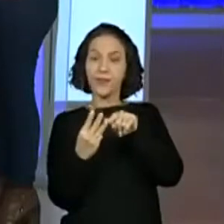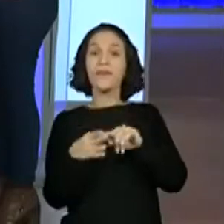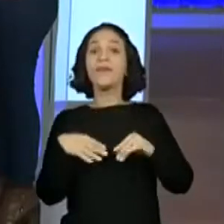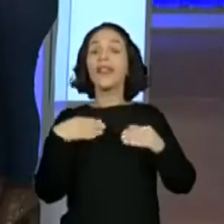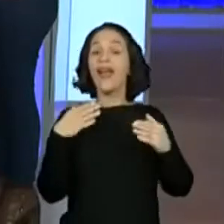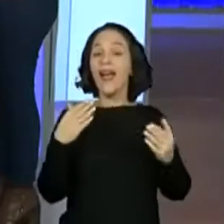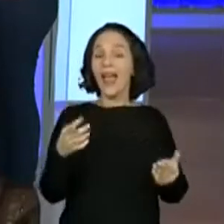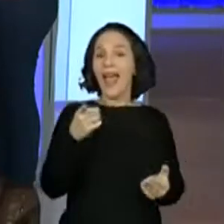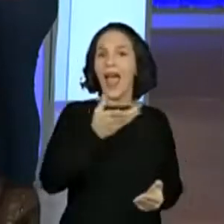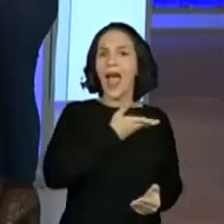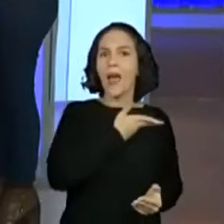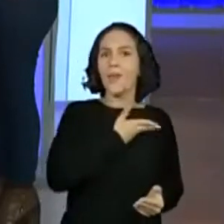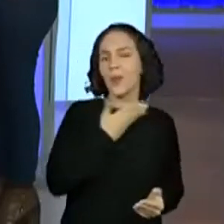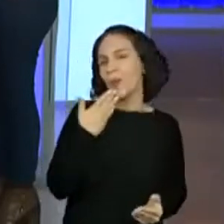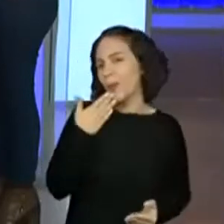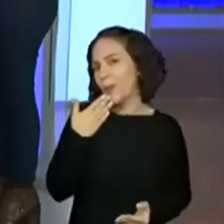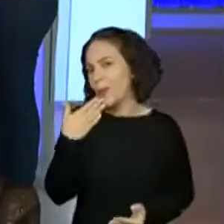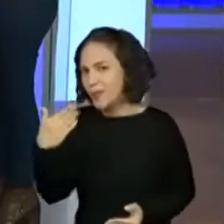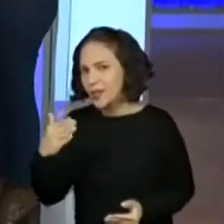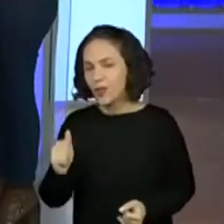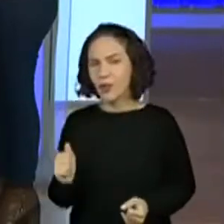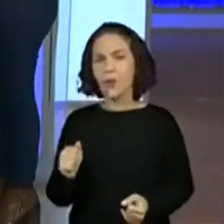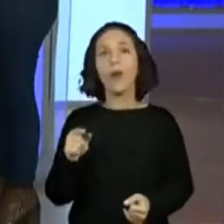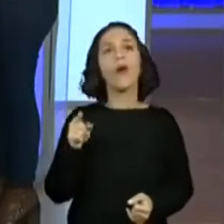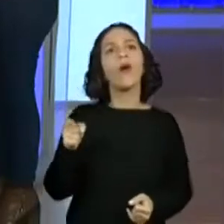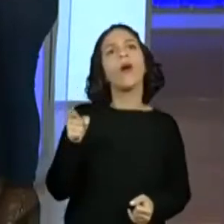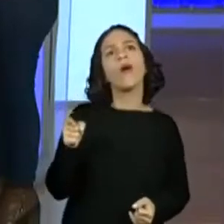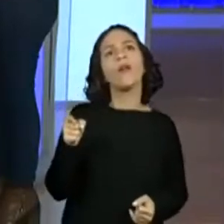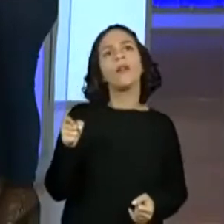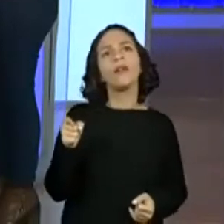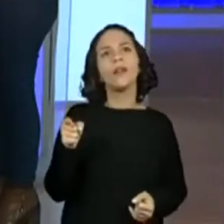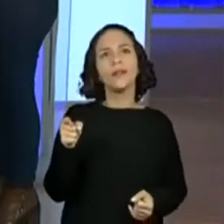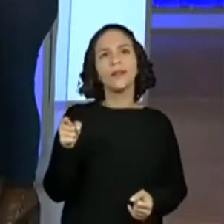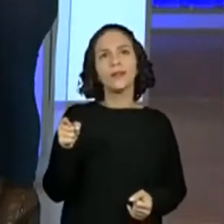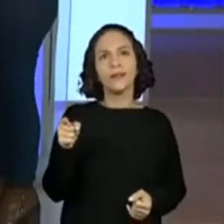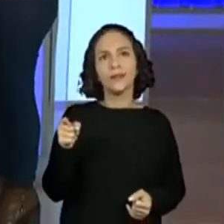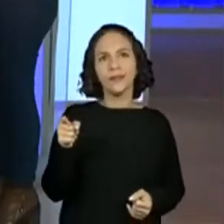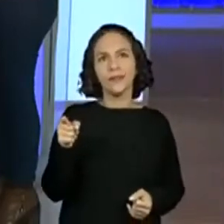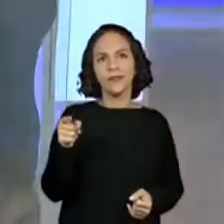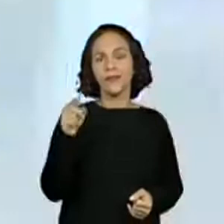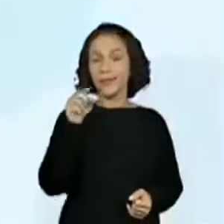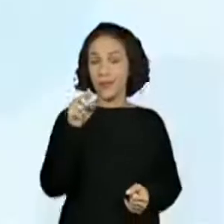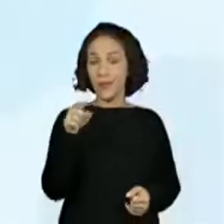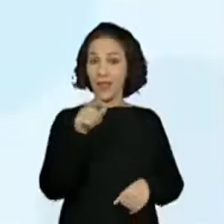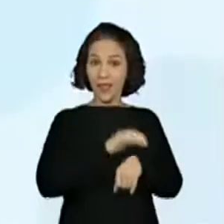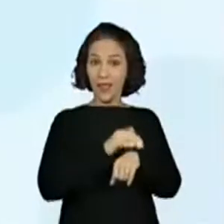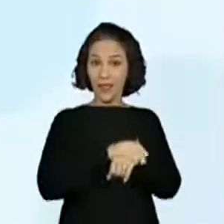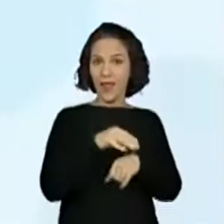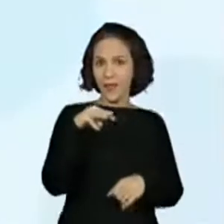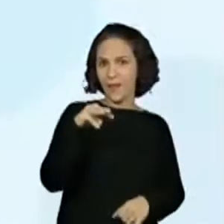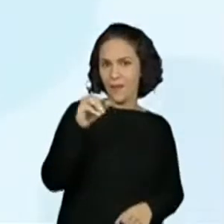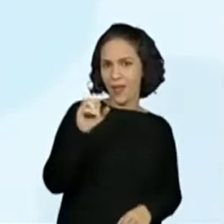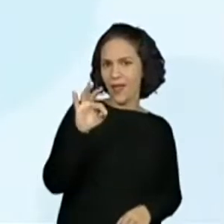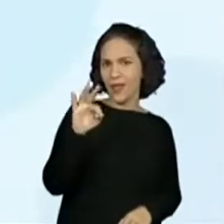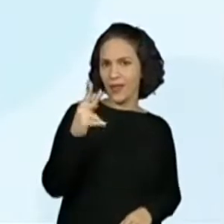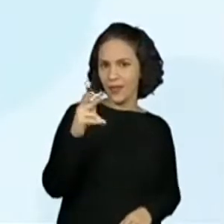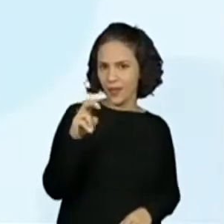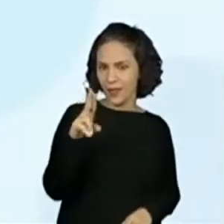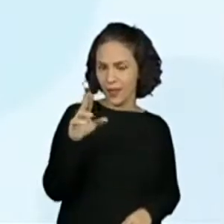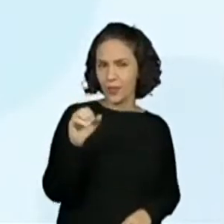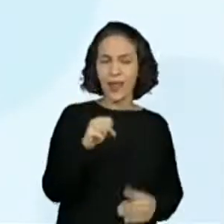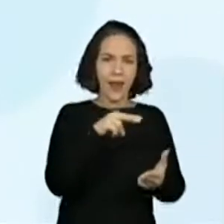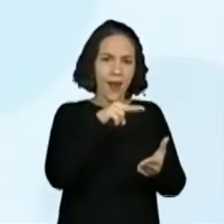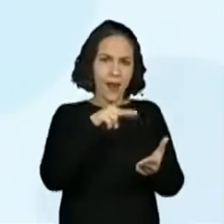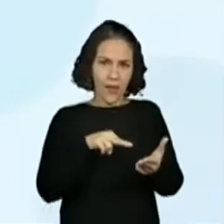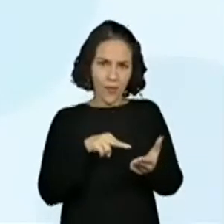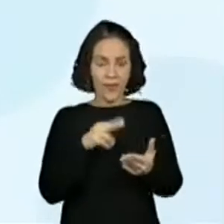o Matheus ler, não é? Olha, em seguida, o Matheus, ele leu os números para o